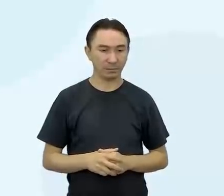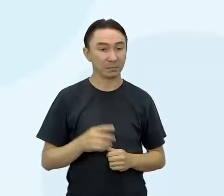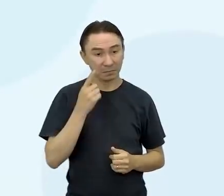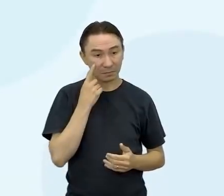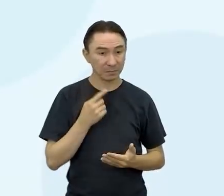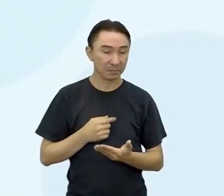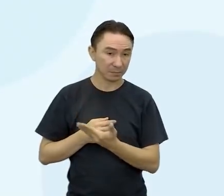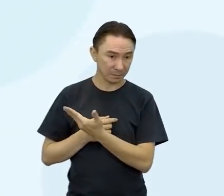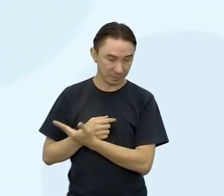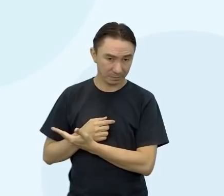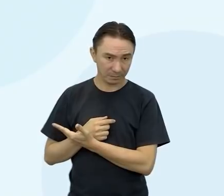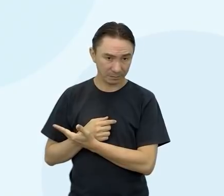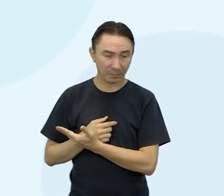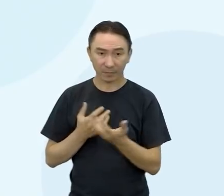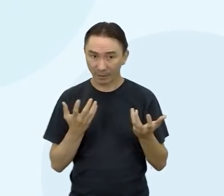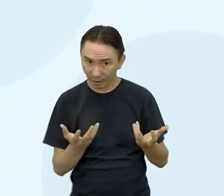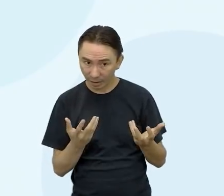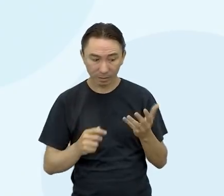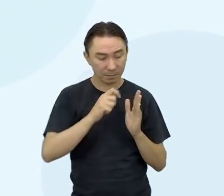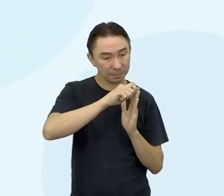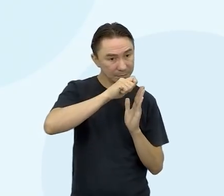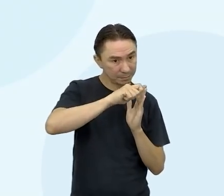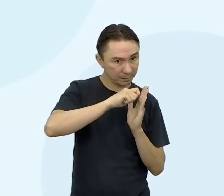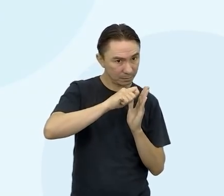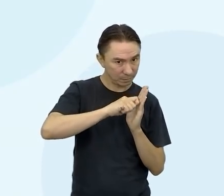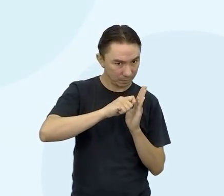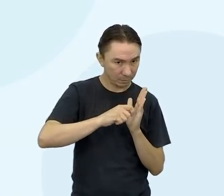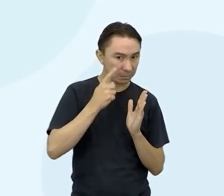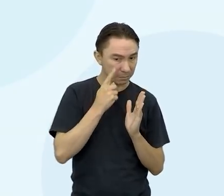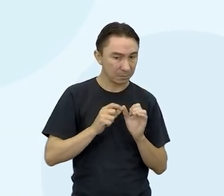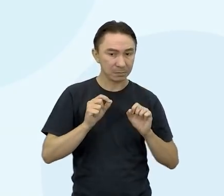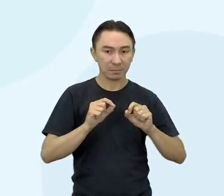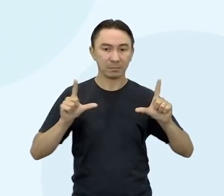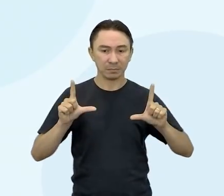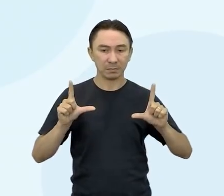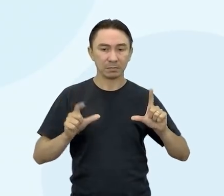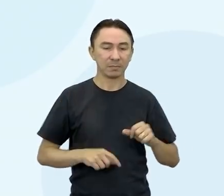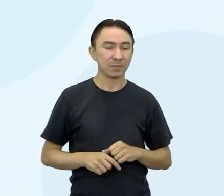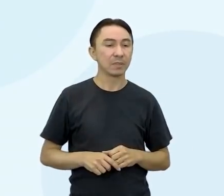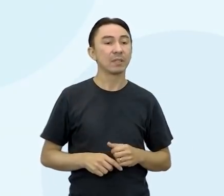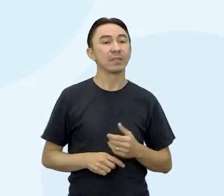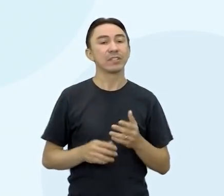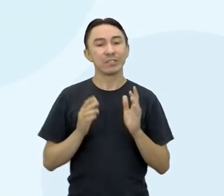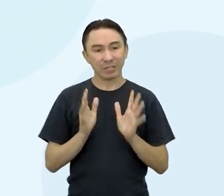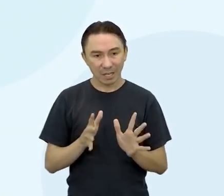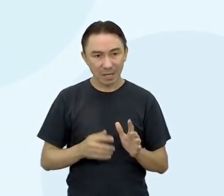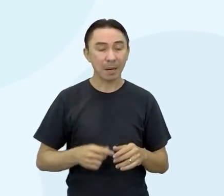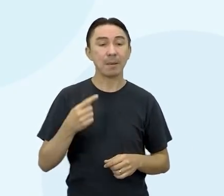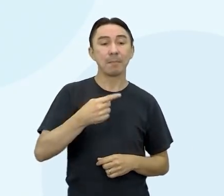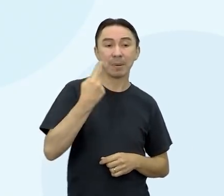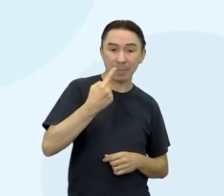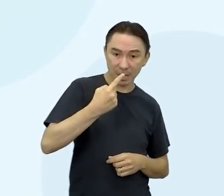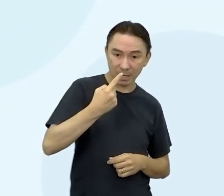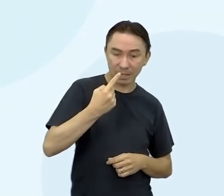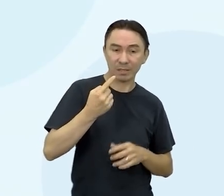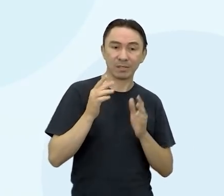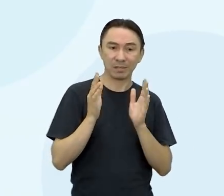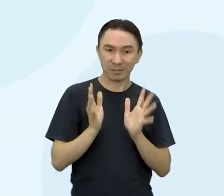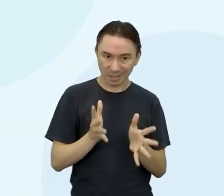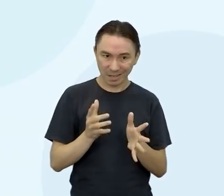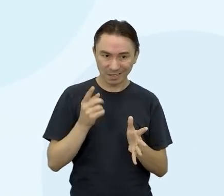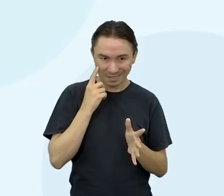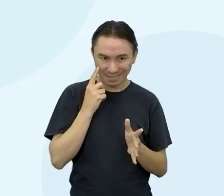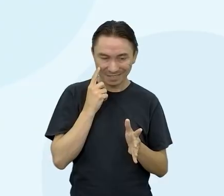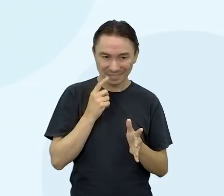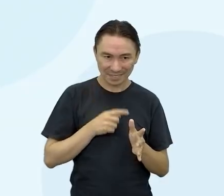aí na tela para quem quiser anotar e vou reforçar, então, né? Agora a gente acabou de ver aí a primeira linha dessa linha do